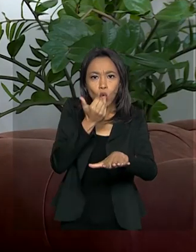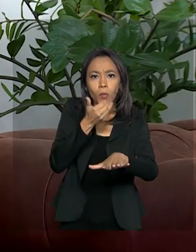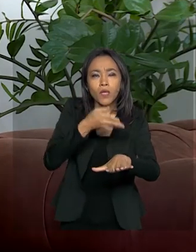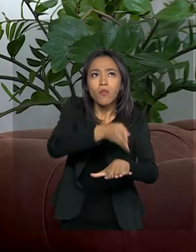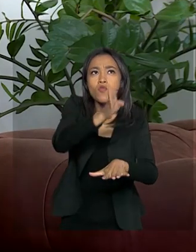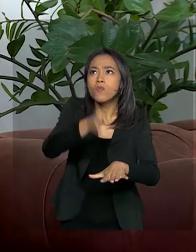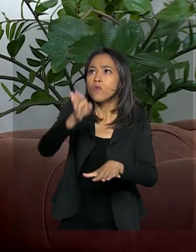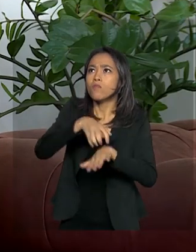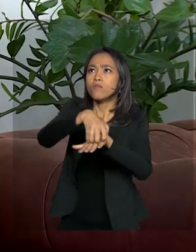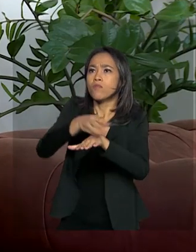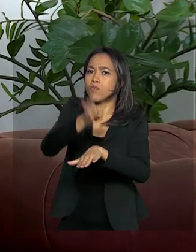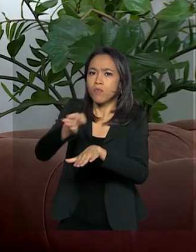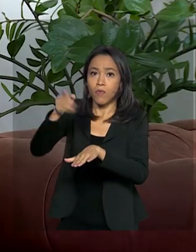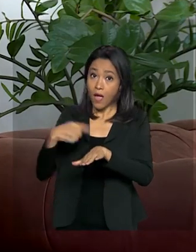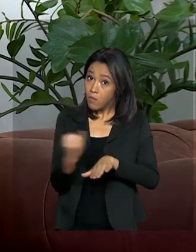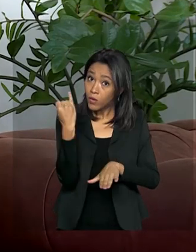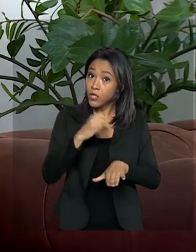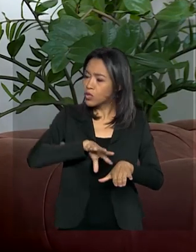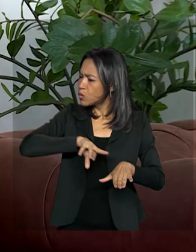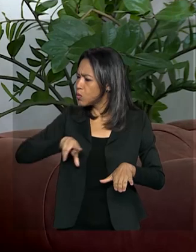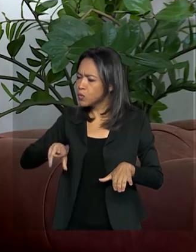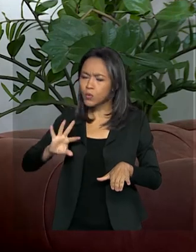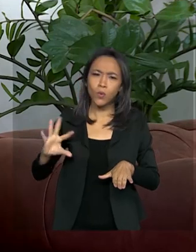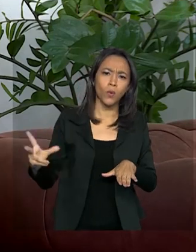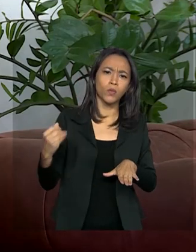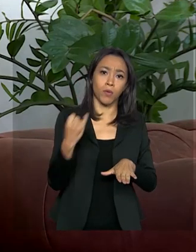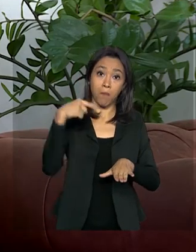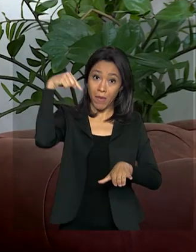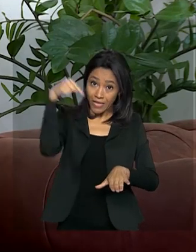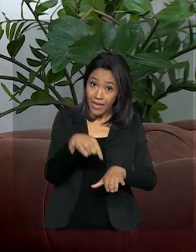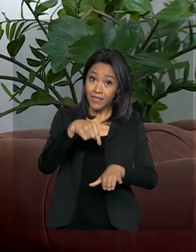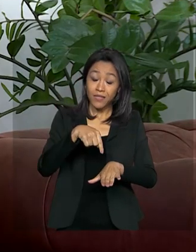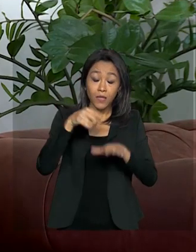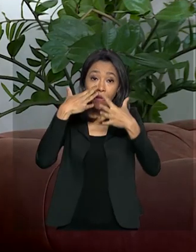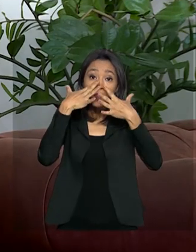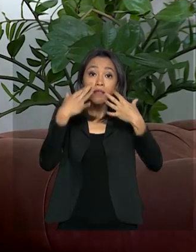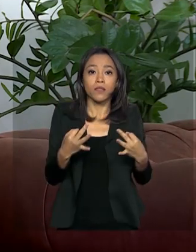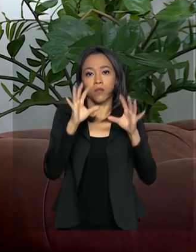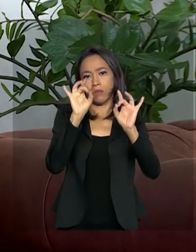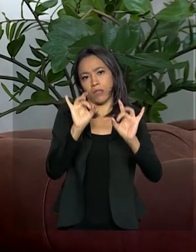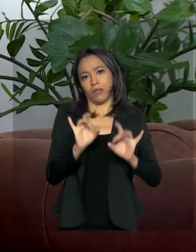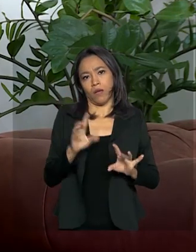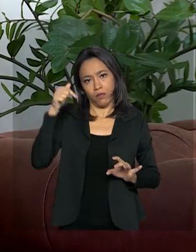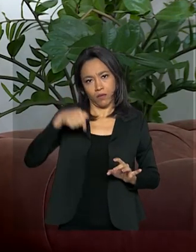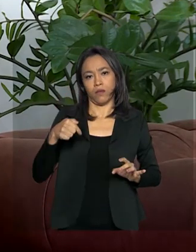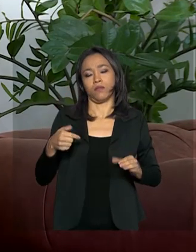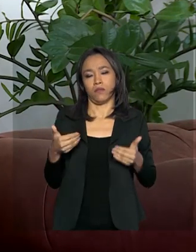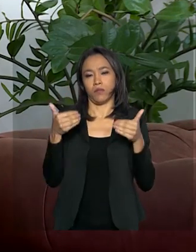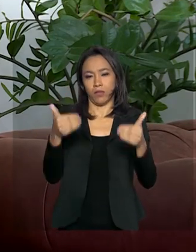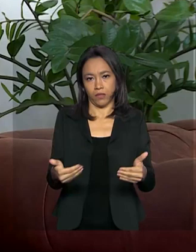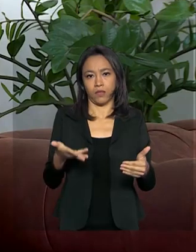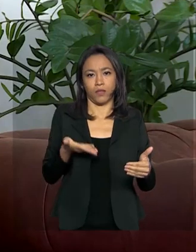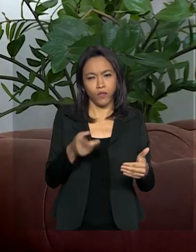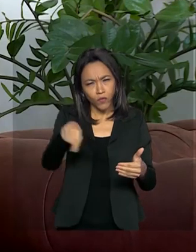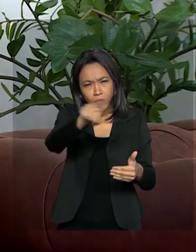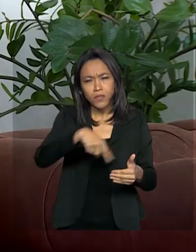todos os setores são importantes mas o abastecimento hoje tem uma atenção especial desse ministério e as pessoas